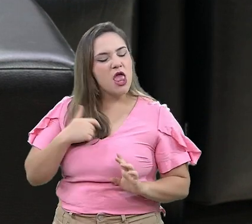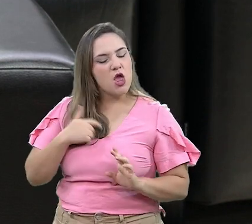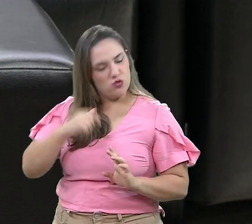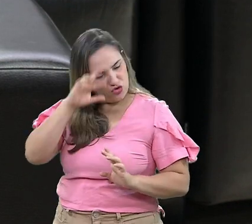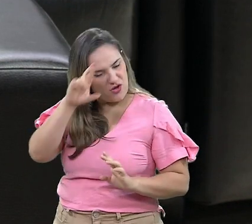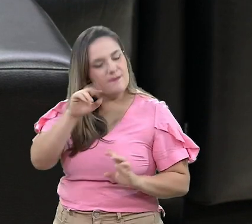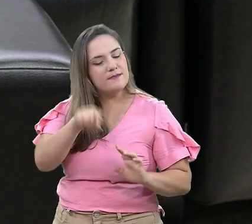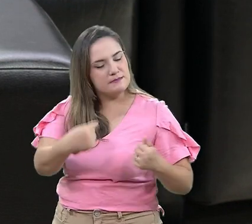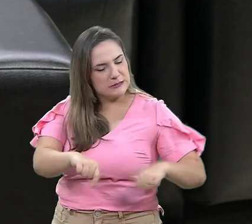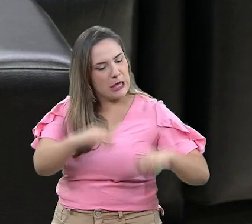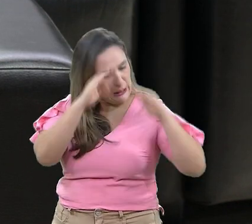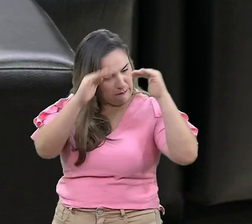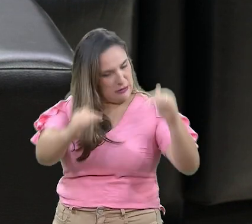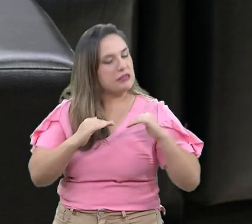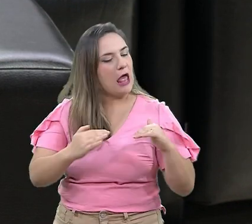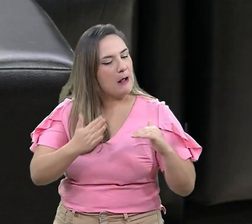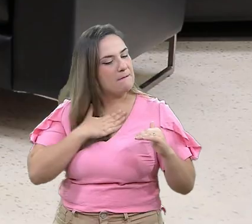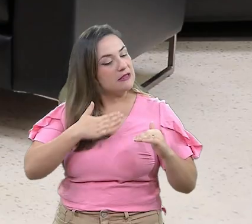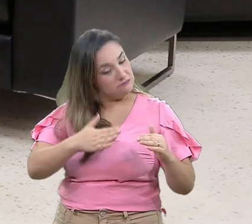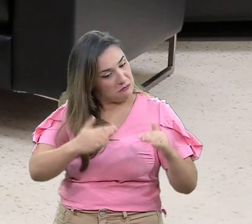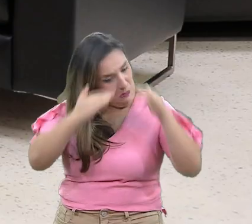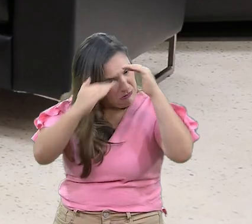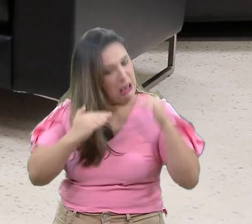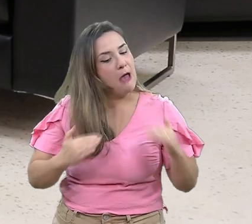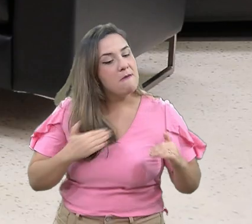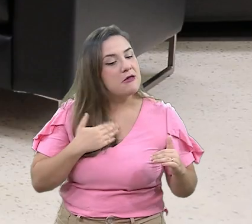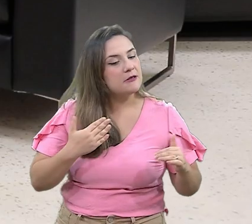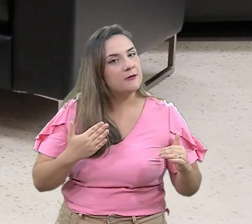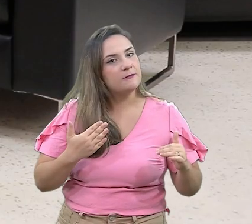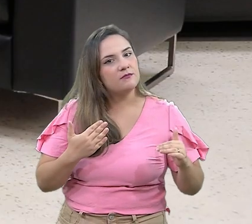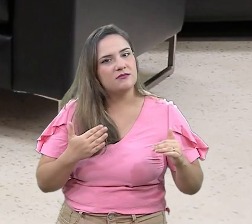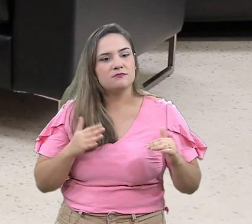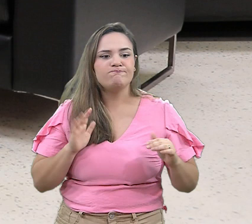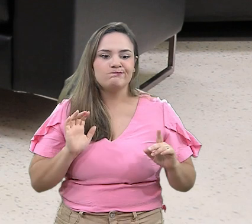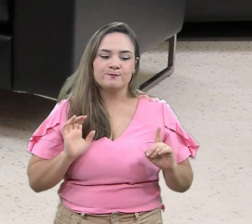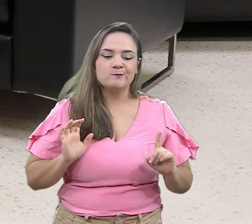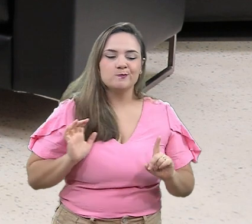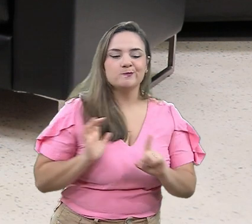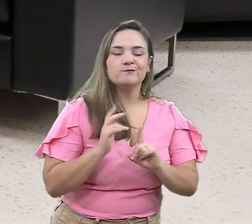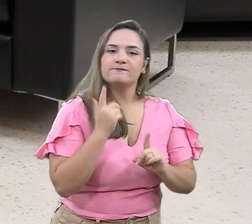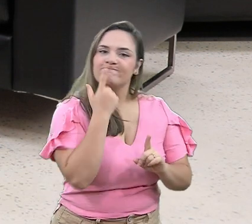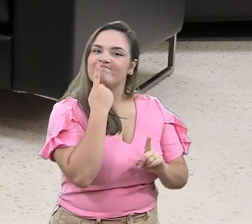seu cargo para esse fim. O limite, né,